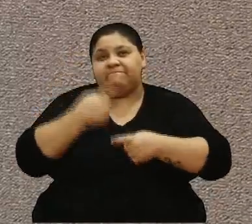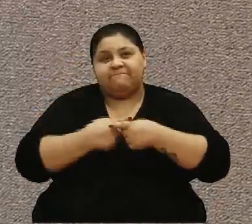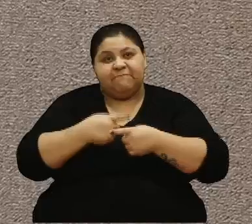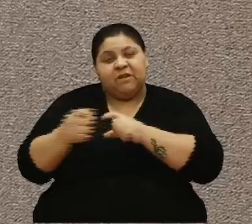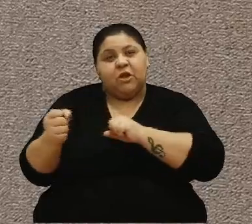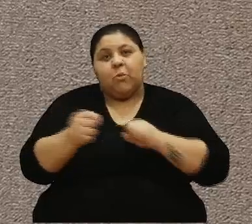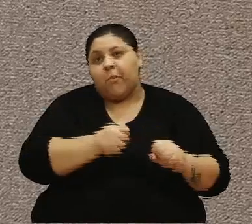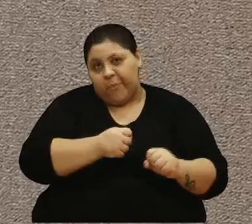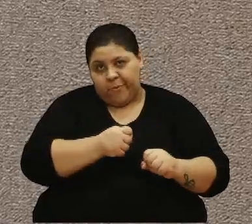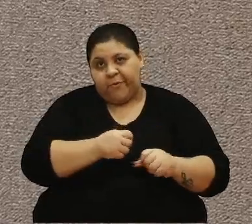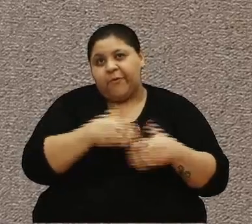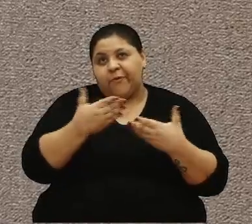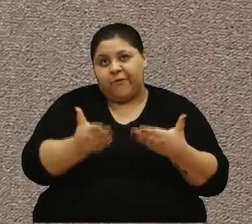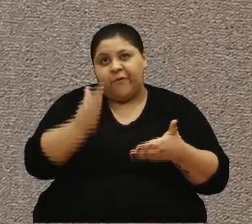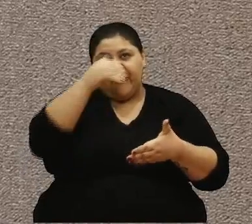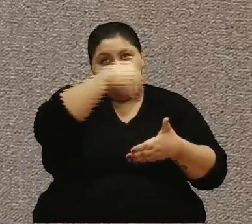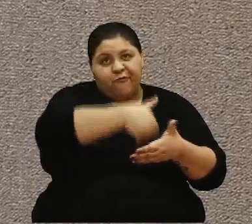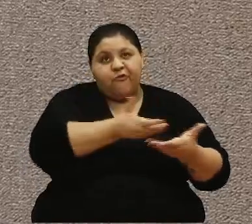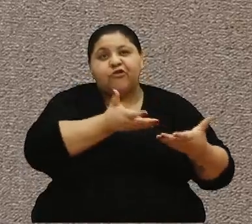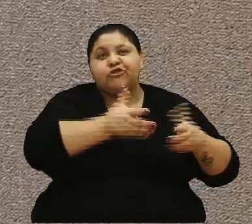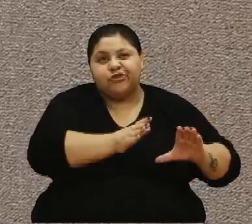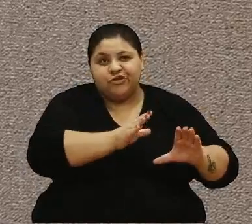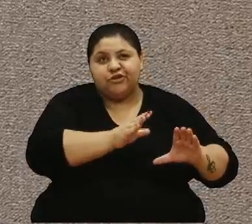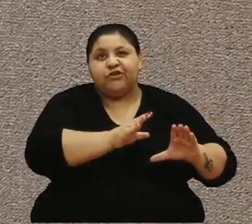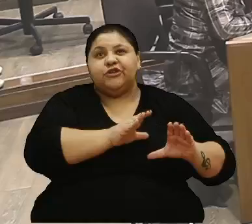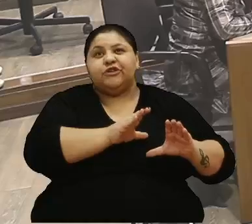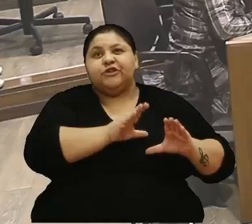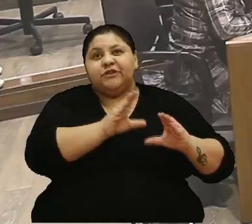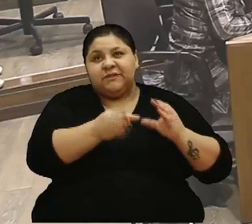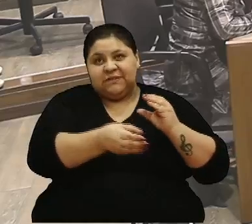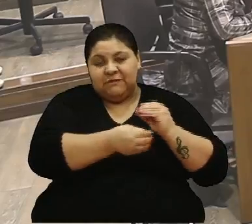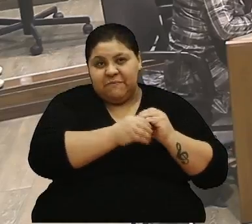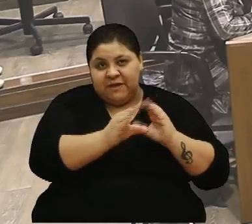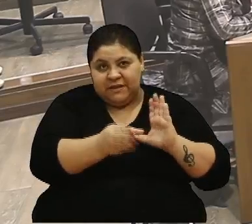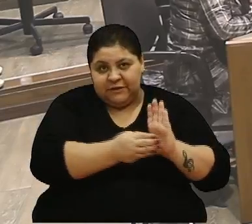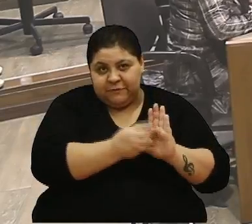poderes. Então, eu voto contrário a essa emenda aditiva 1. Obrigado, vereadora Marisol.